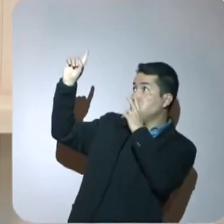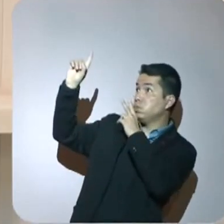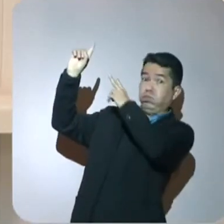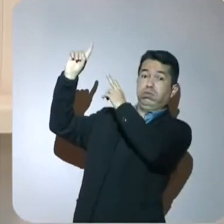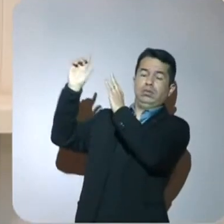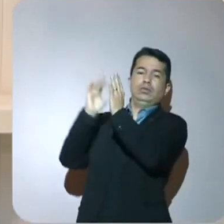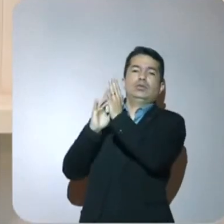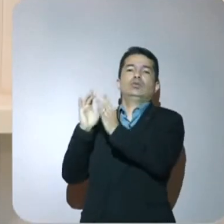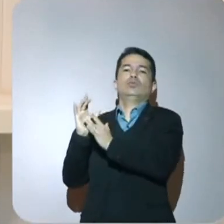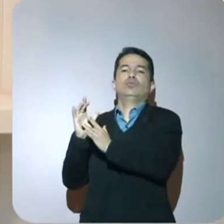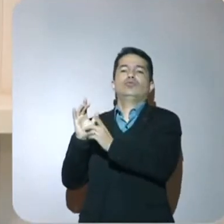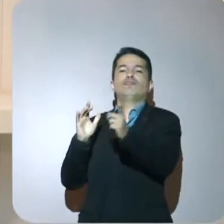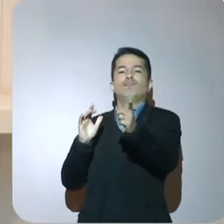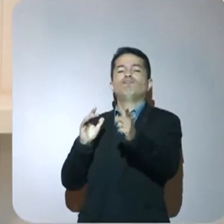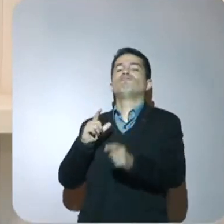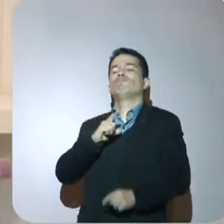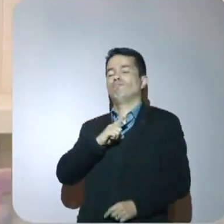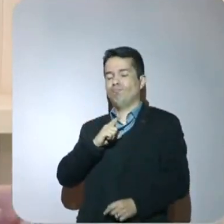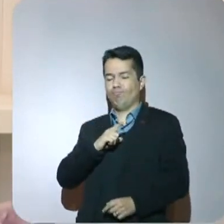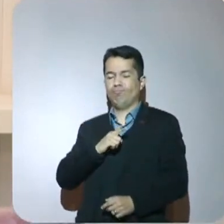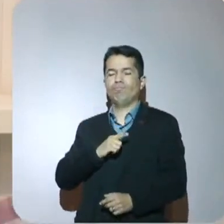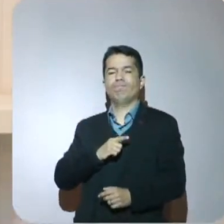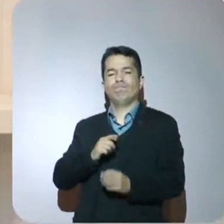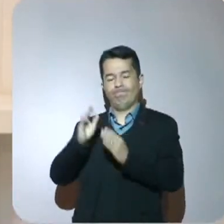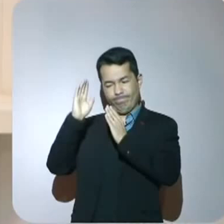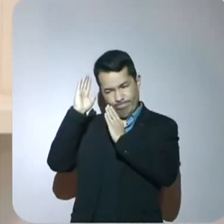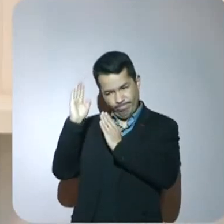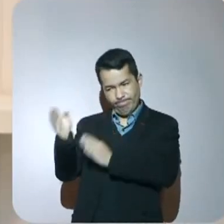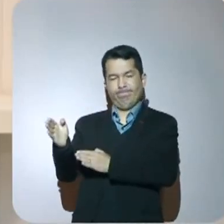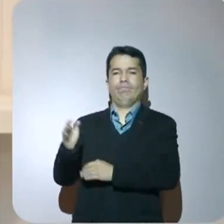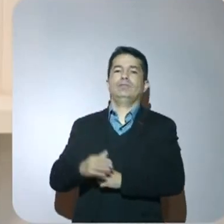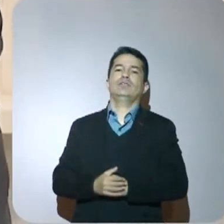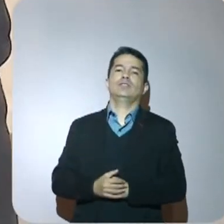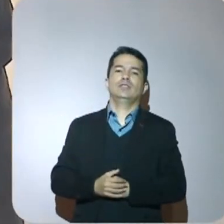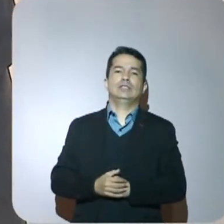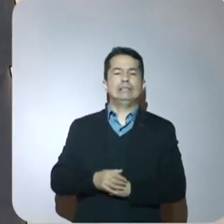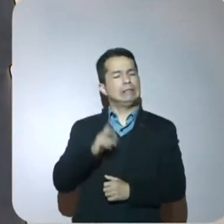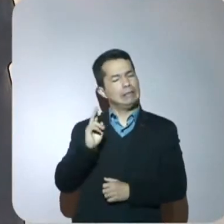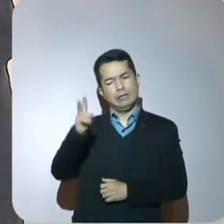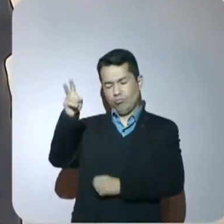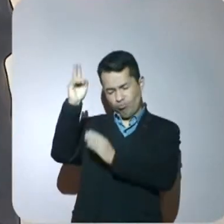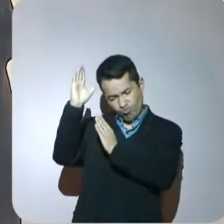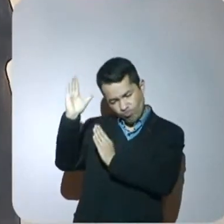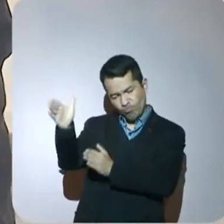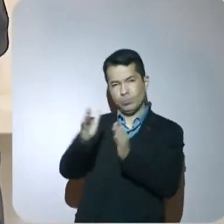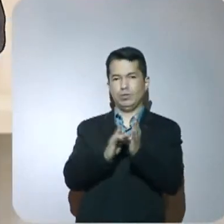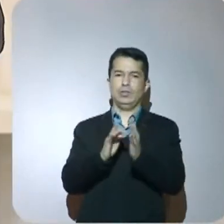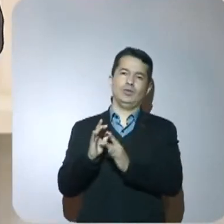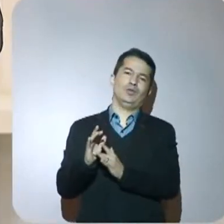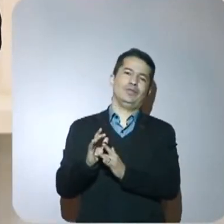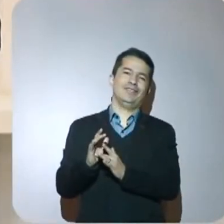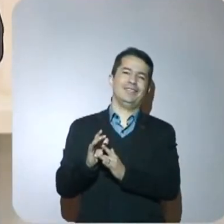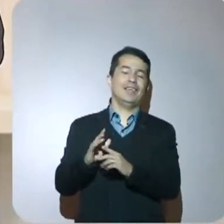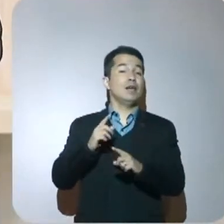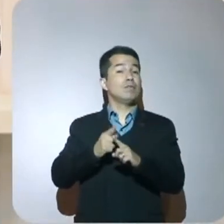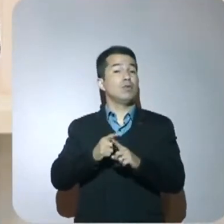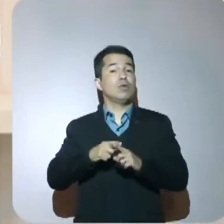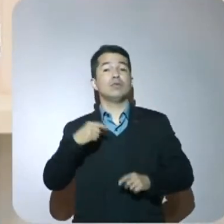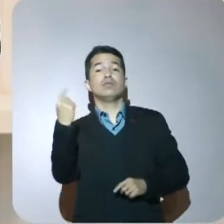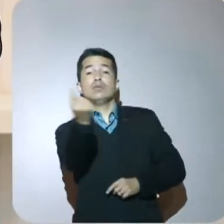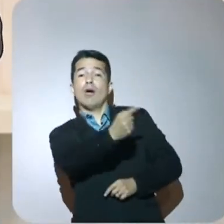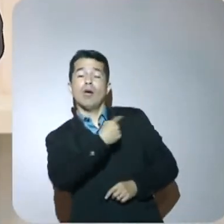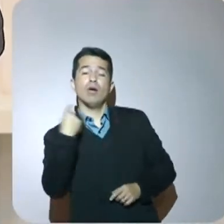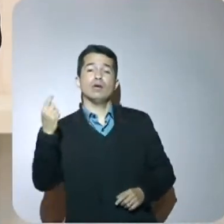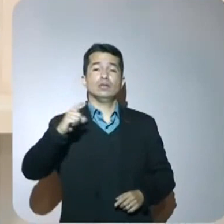para a nossa missão, sabe, não dá para olhar para as nossas dores. Porque a gente tem algo relevante